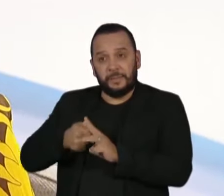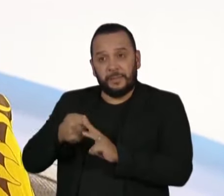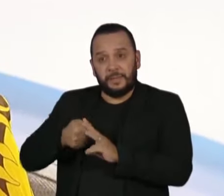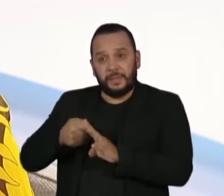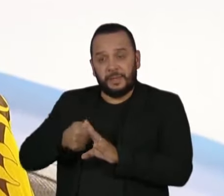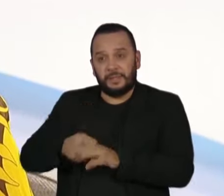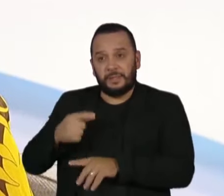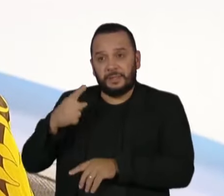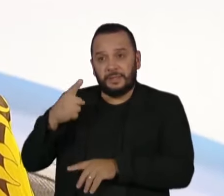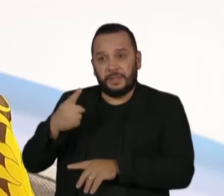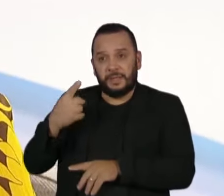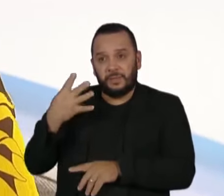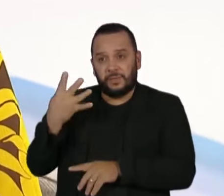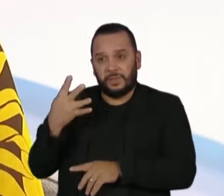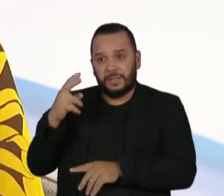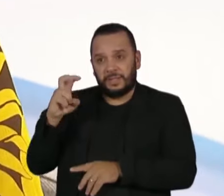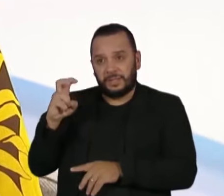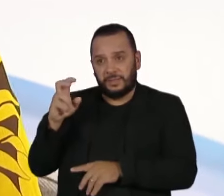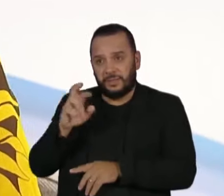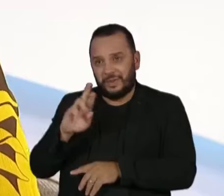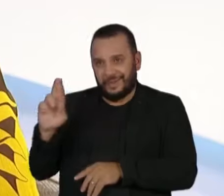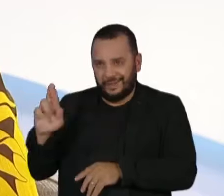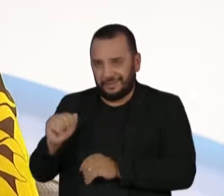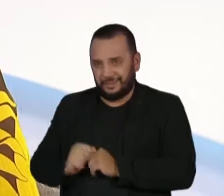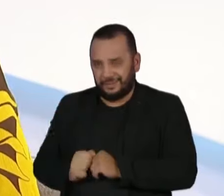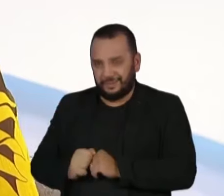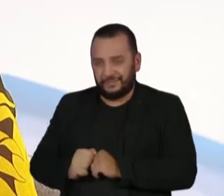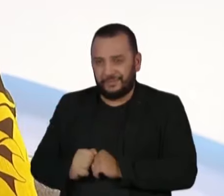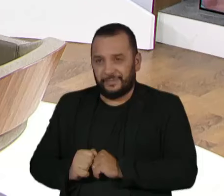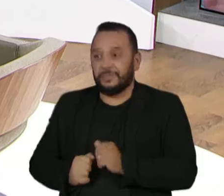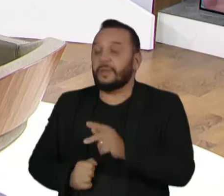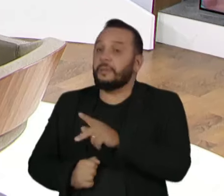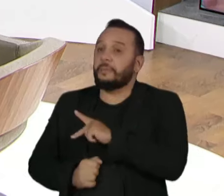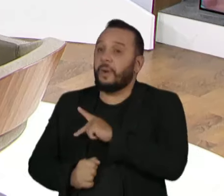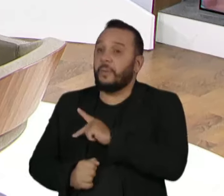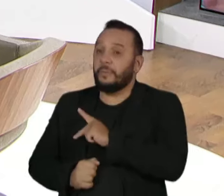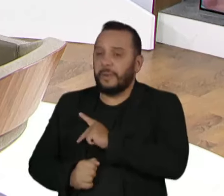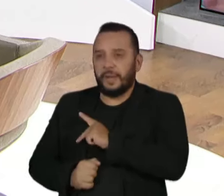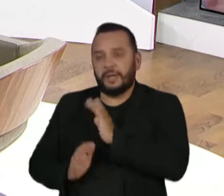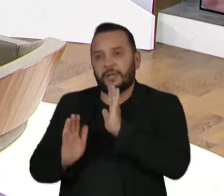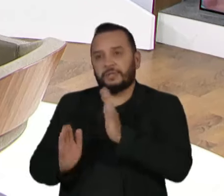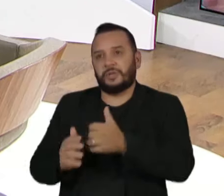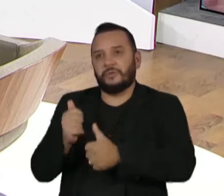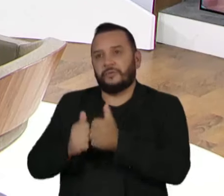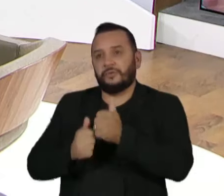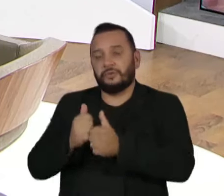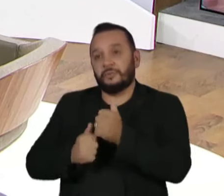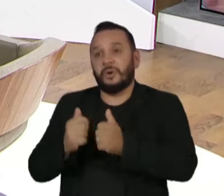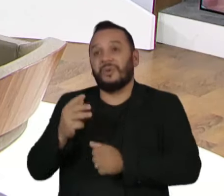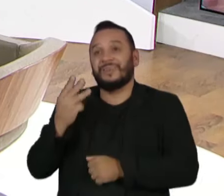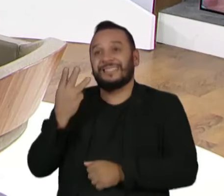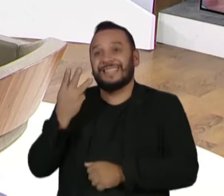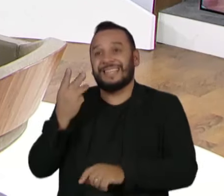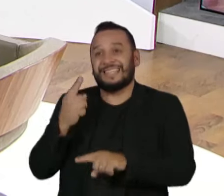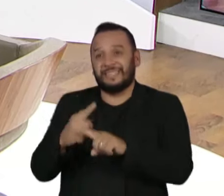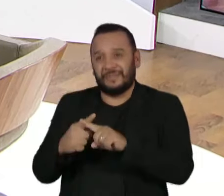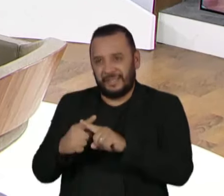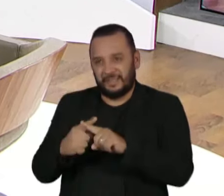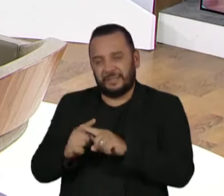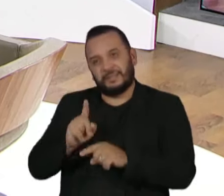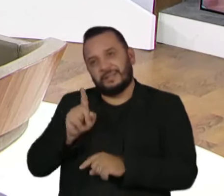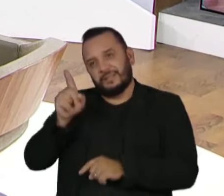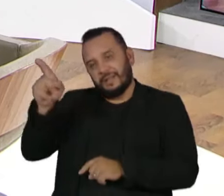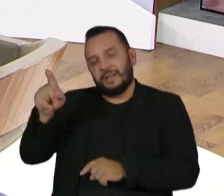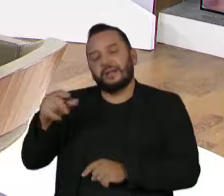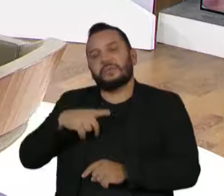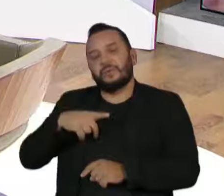R$ 145. O Palmeiras joga, vai, 3 vezes por mês no Allianz